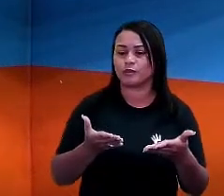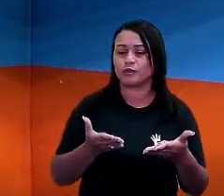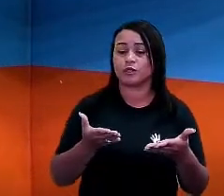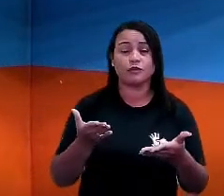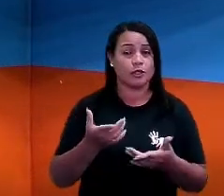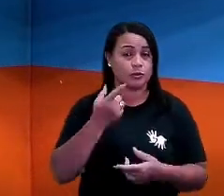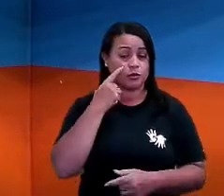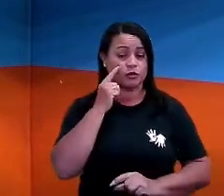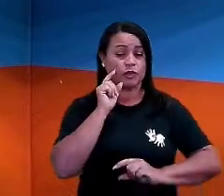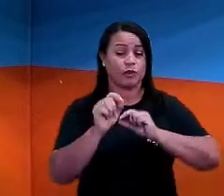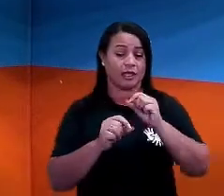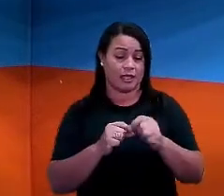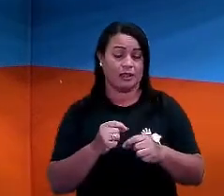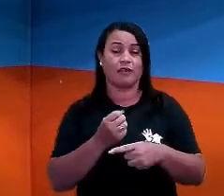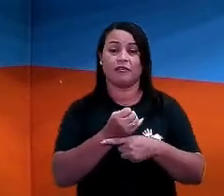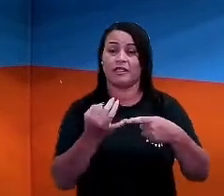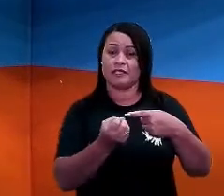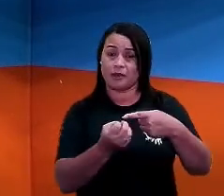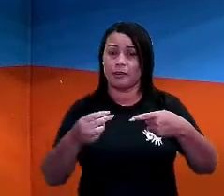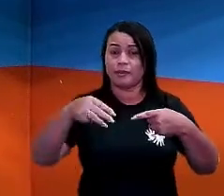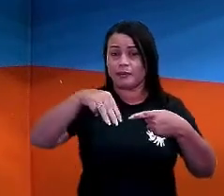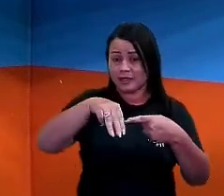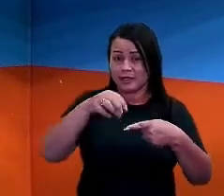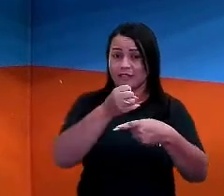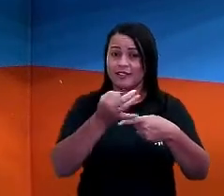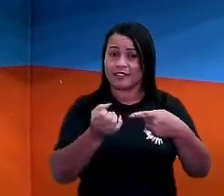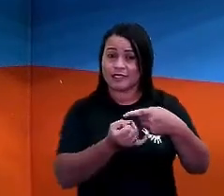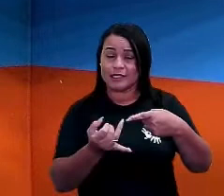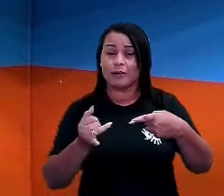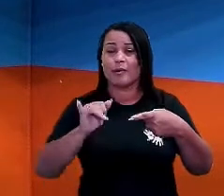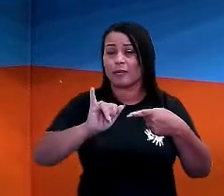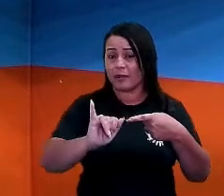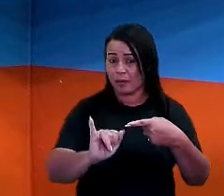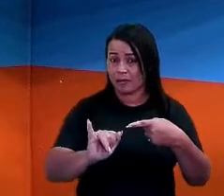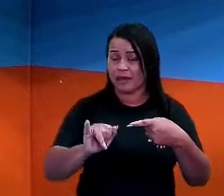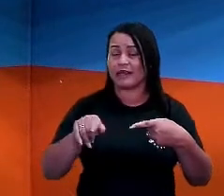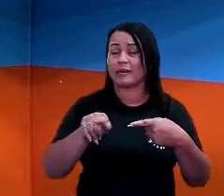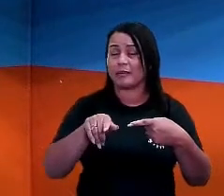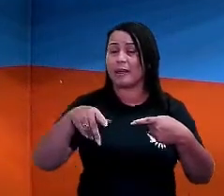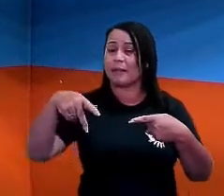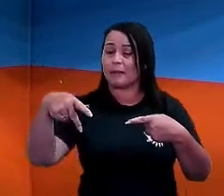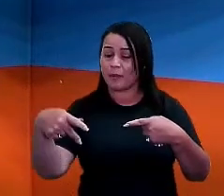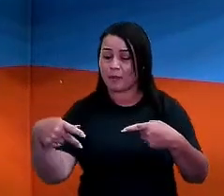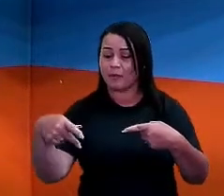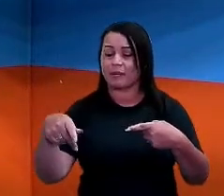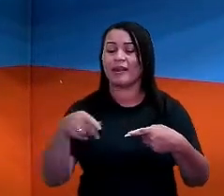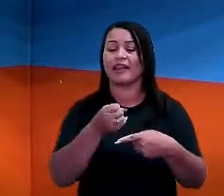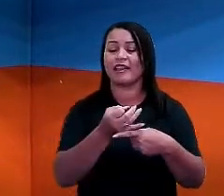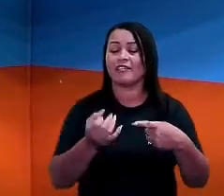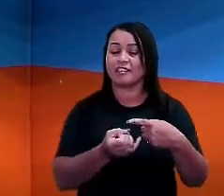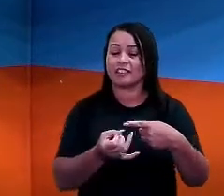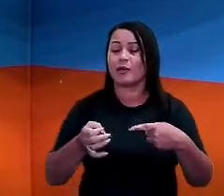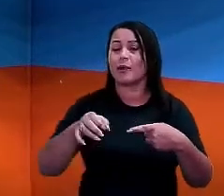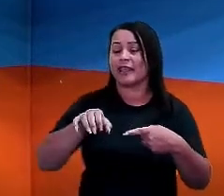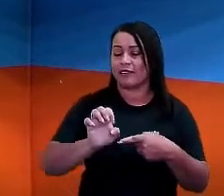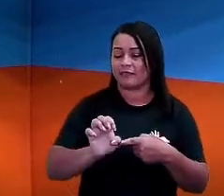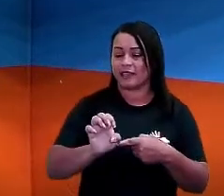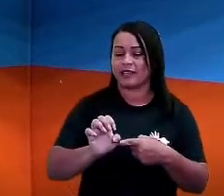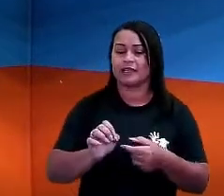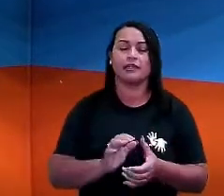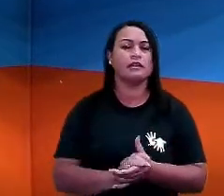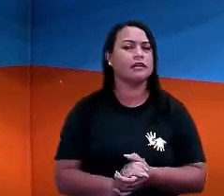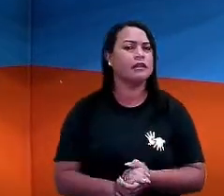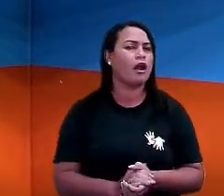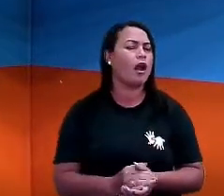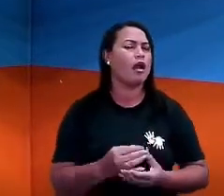nós vamos ver fração mista, imprópria e a própria e fração equivalente, tá?